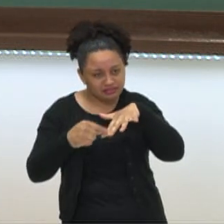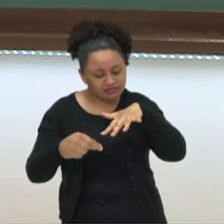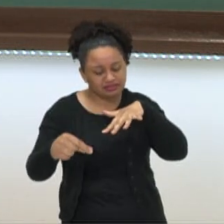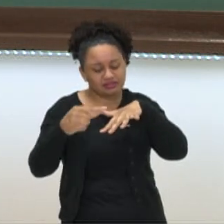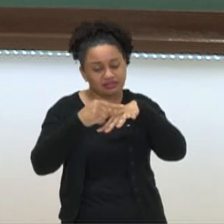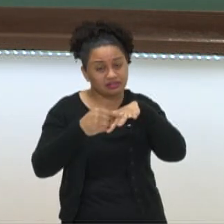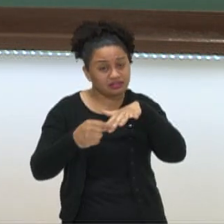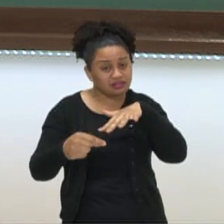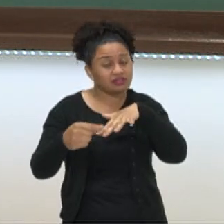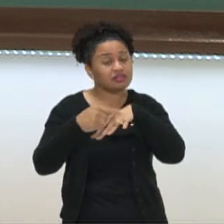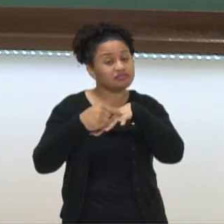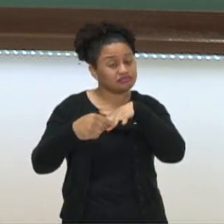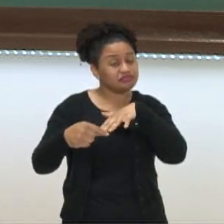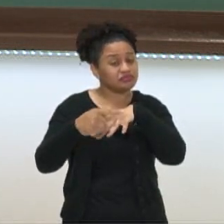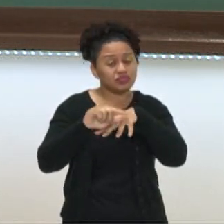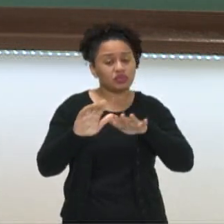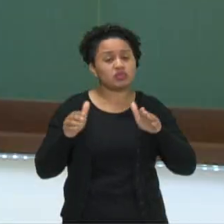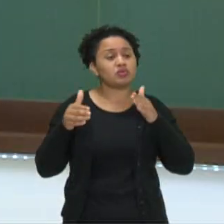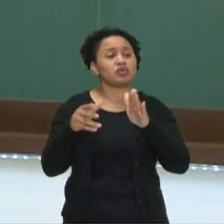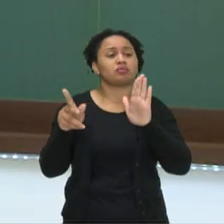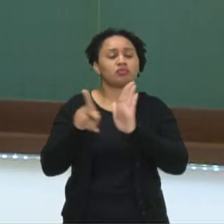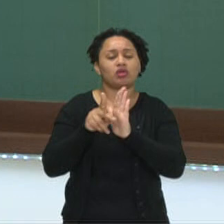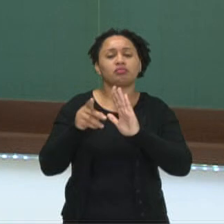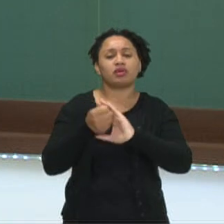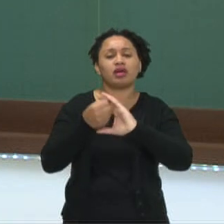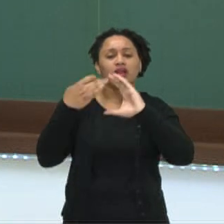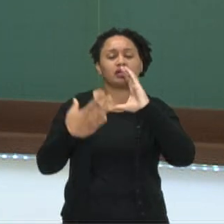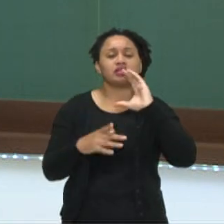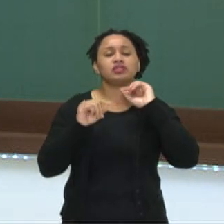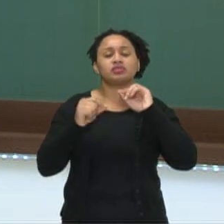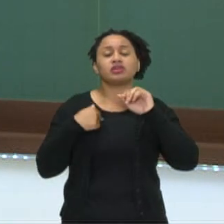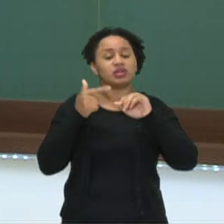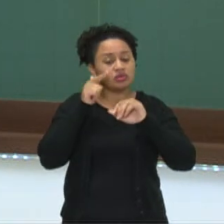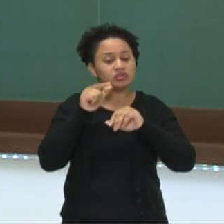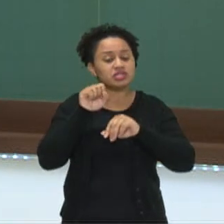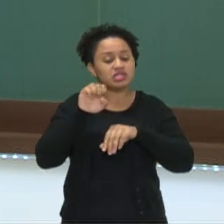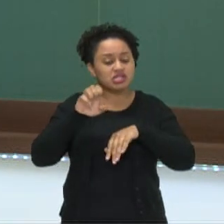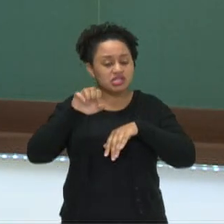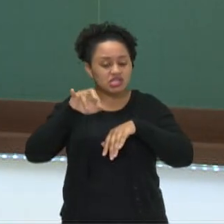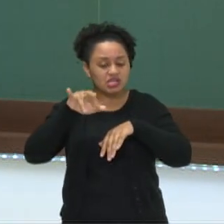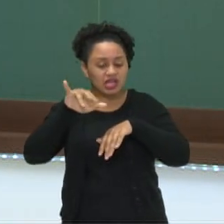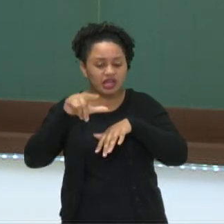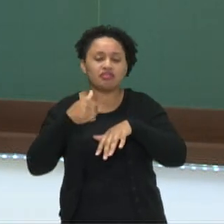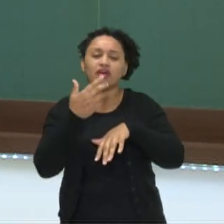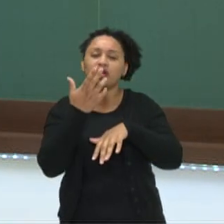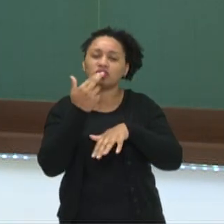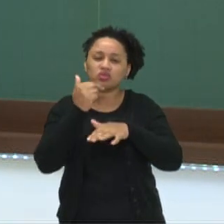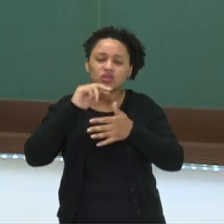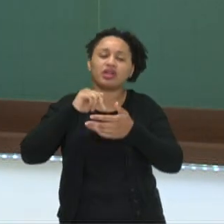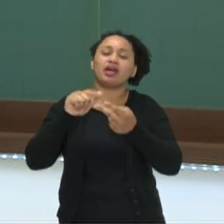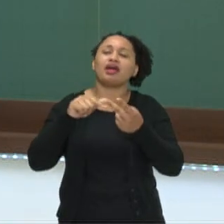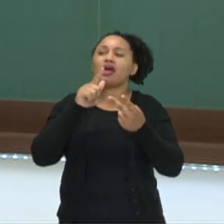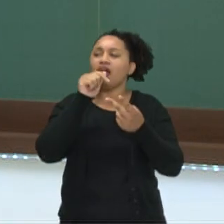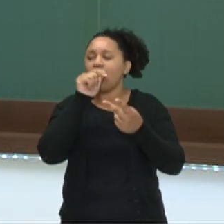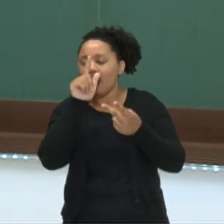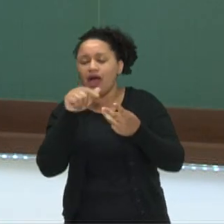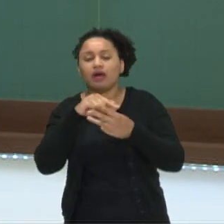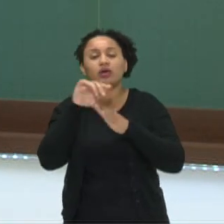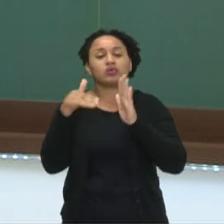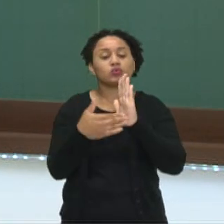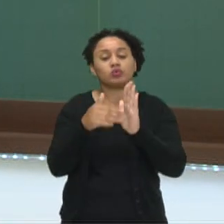vasos vegetais, especializados no transporte de seiva, de nutrientes, de água, tudo aquilo que a